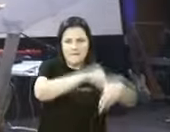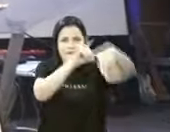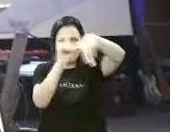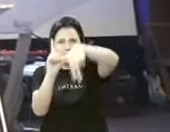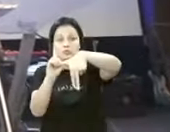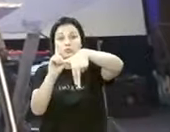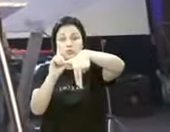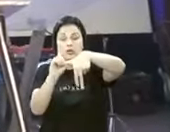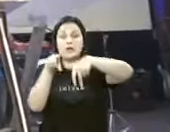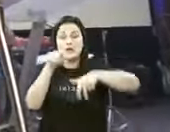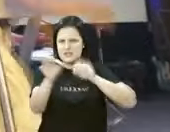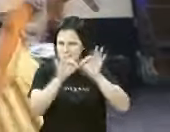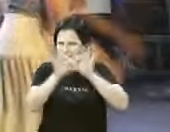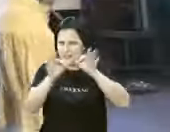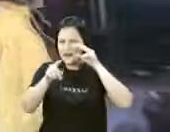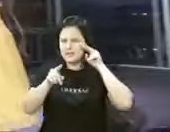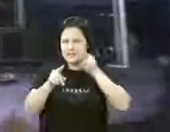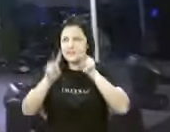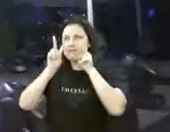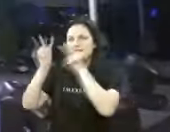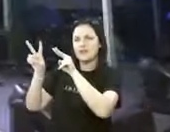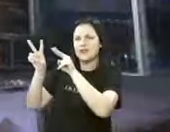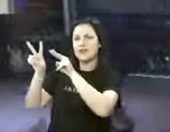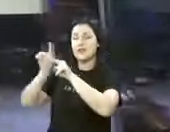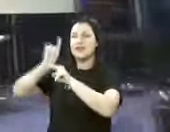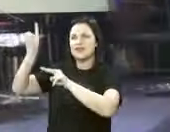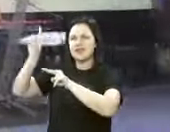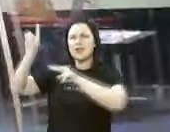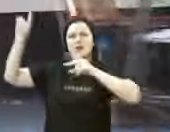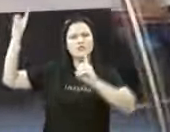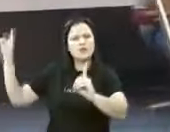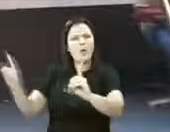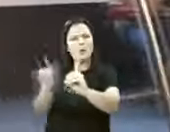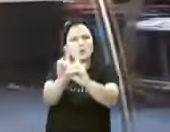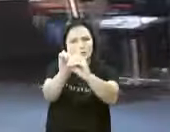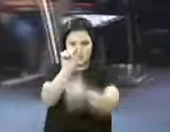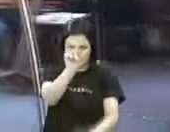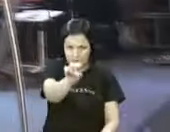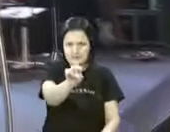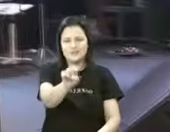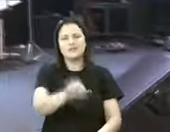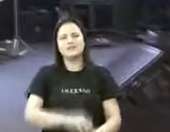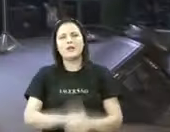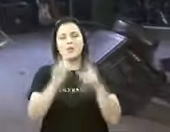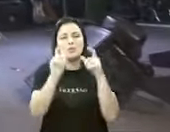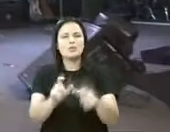para ver o favor de Deus alcançando a tua vida, aonde você era mais